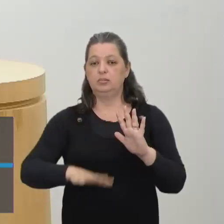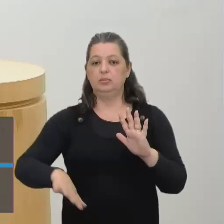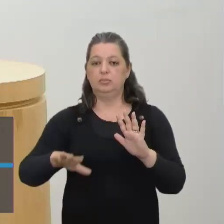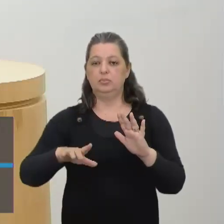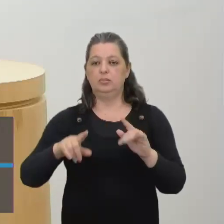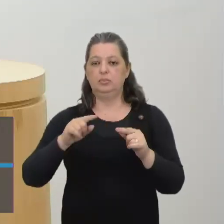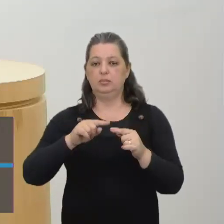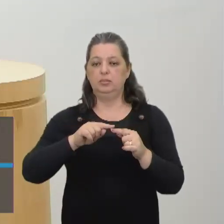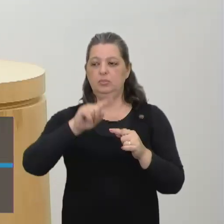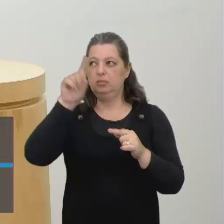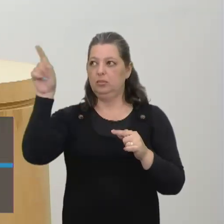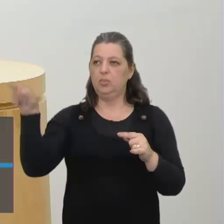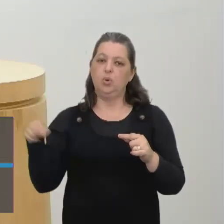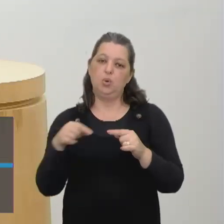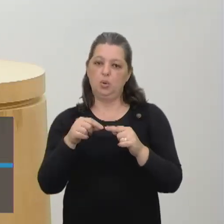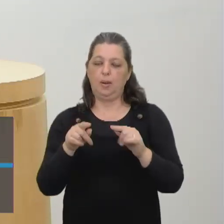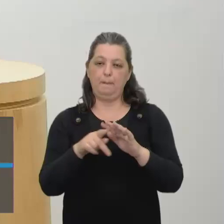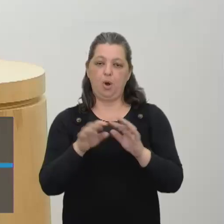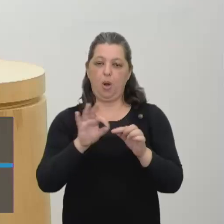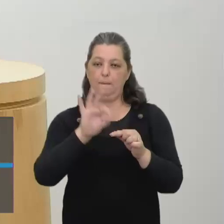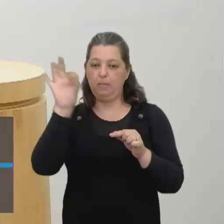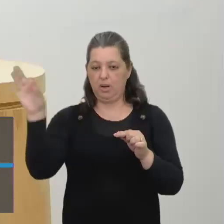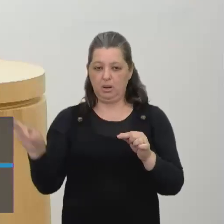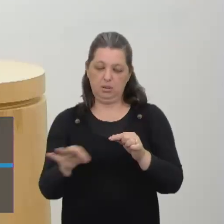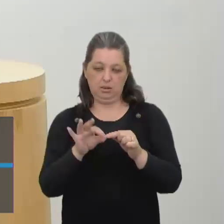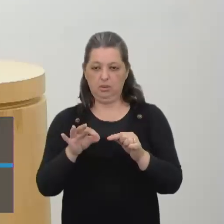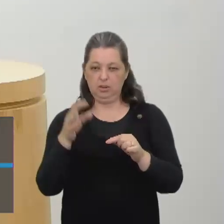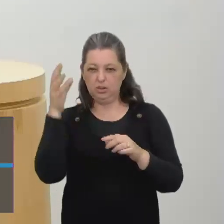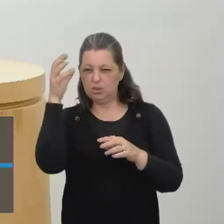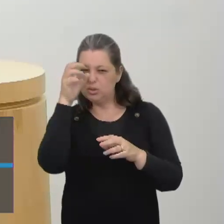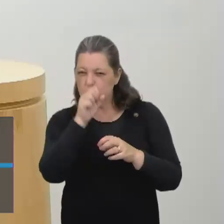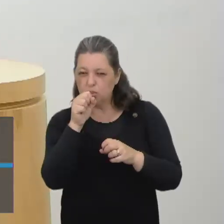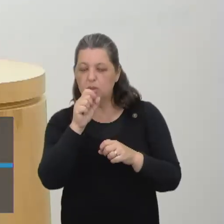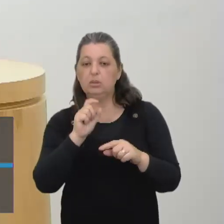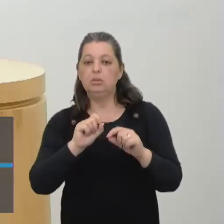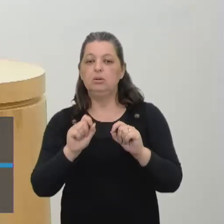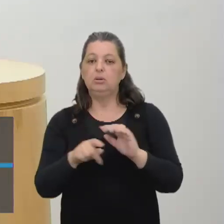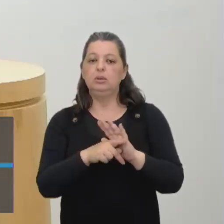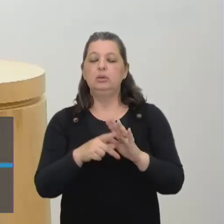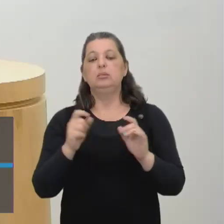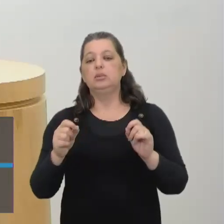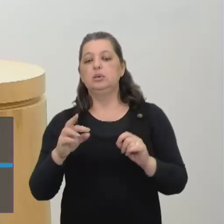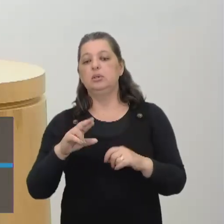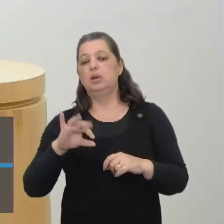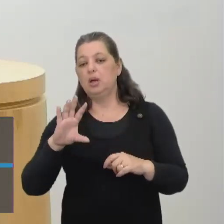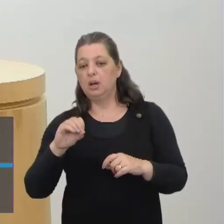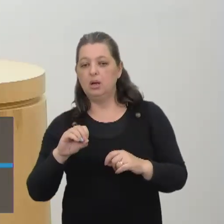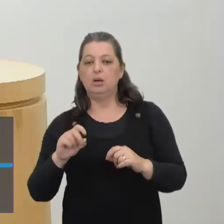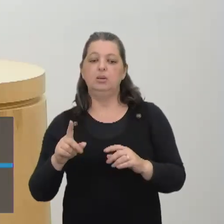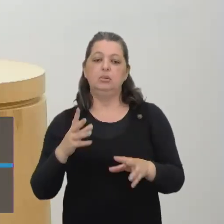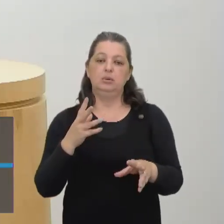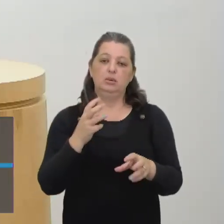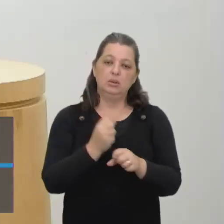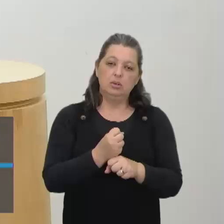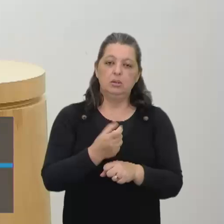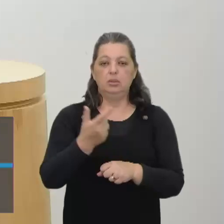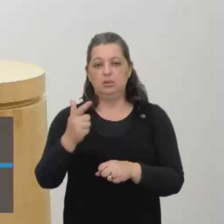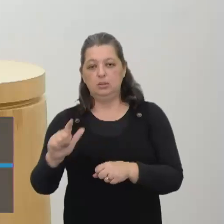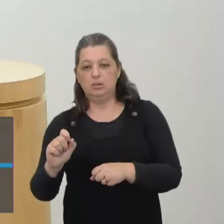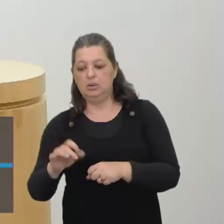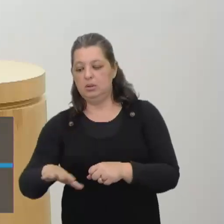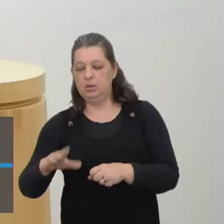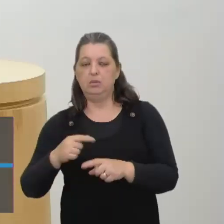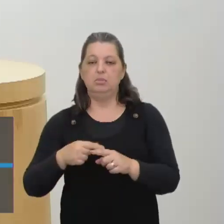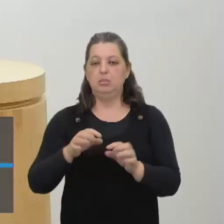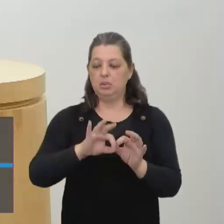só da parte escura, que é onde grava. Mas para ele chegar lá, ele vai pensar primeiro quem são os raios, aí calcula uma área, depois calcula outra,